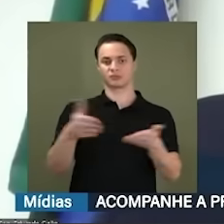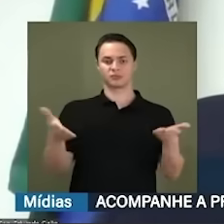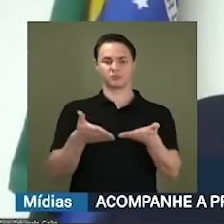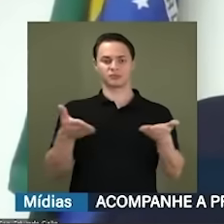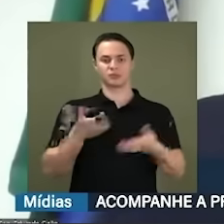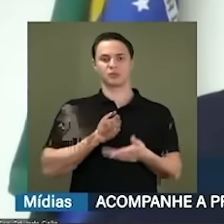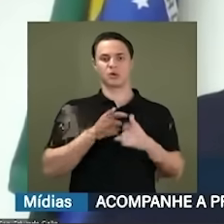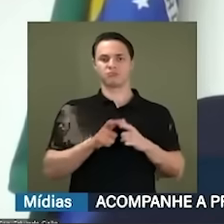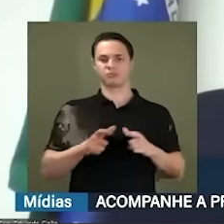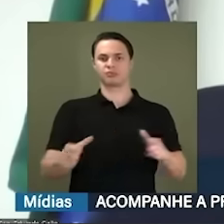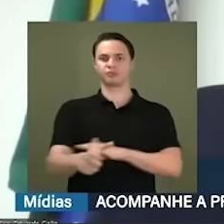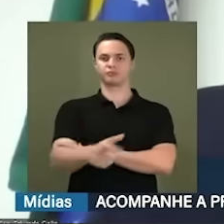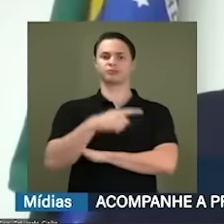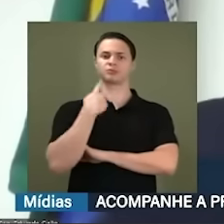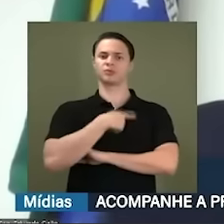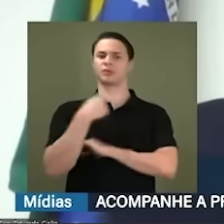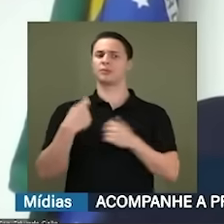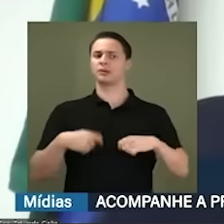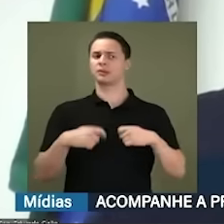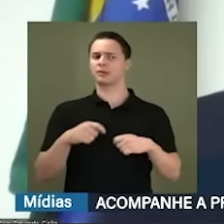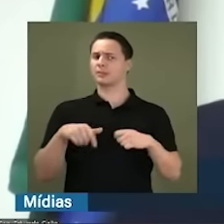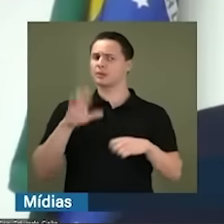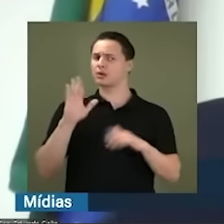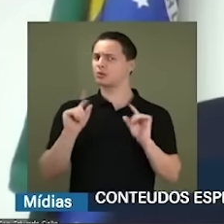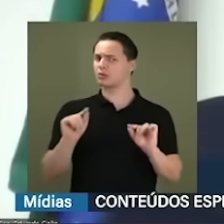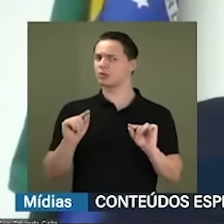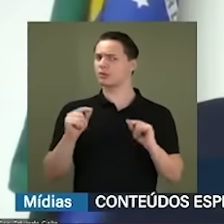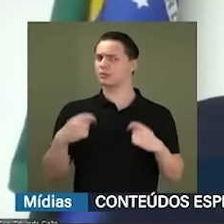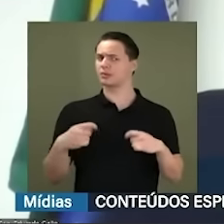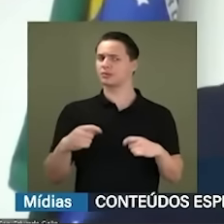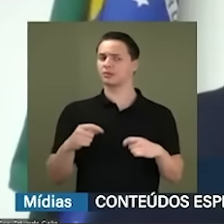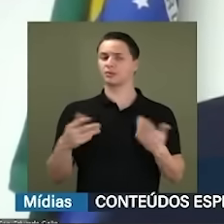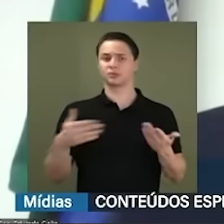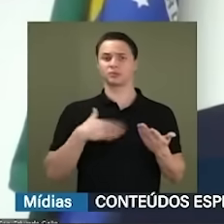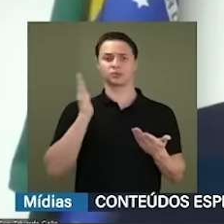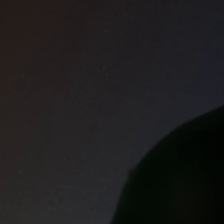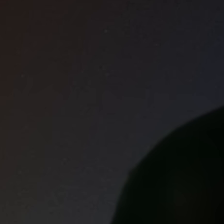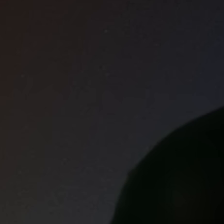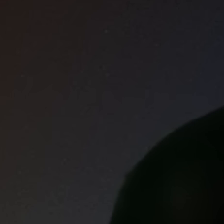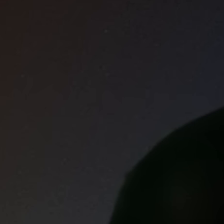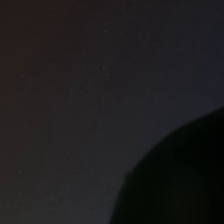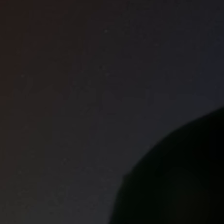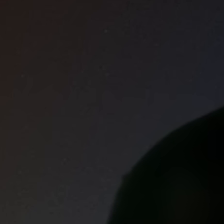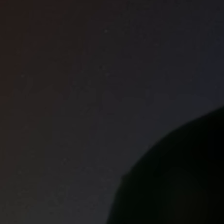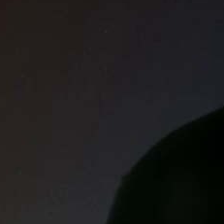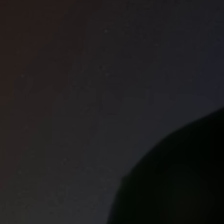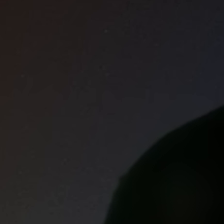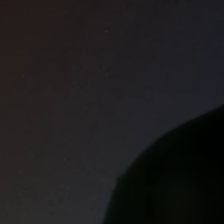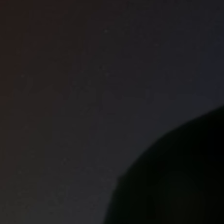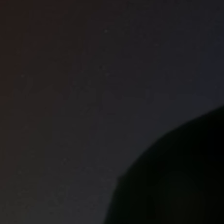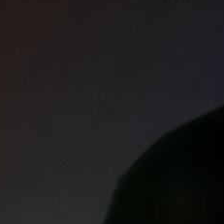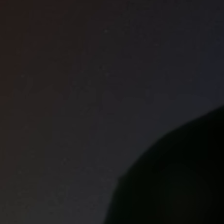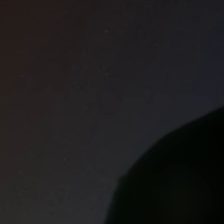só crescendo. O que é que a gente precisa esperar mais? O que é que precisa acontecer mais? Já aconteceu de tudo. Como Figueiredo afirmou,